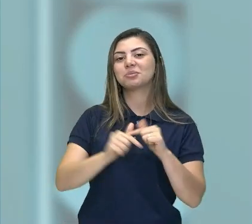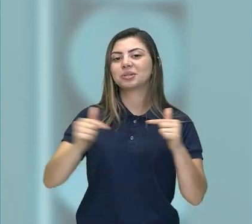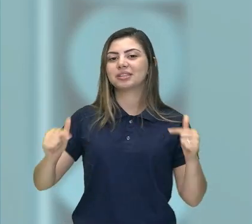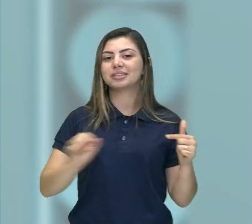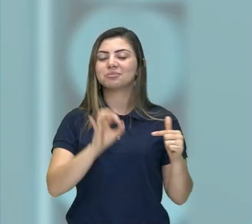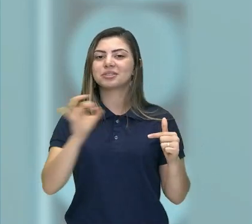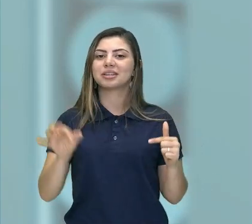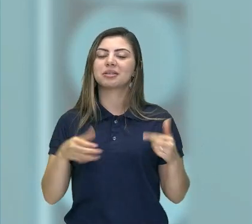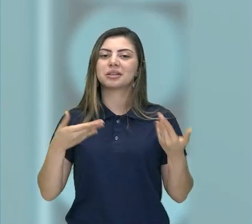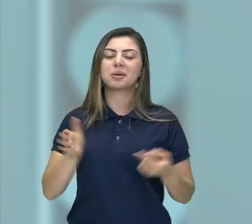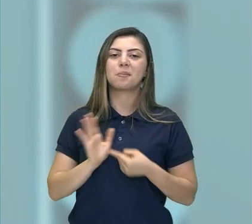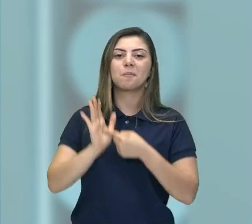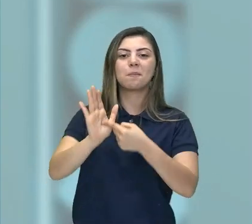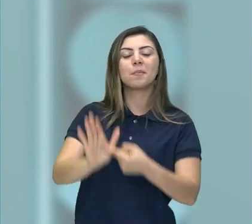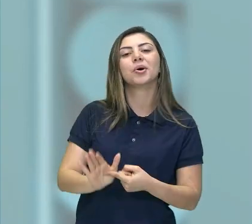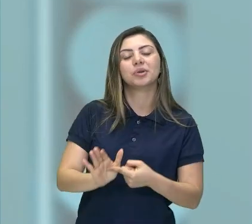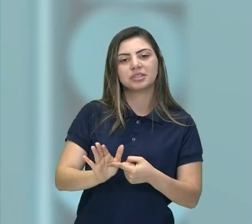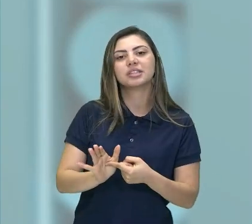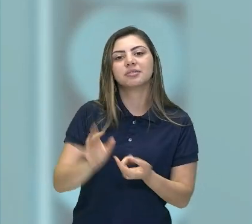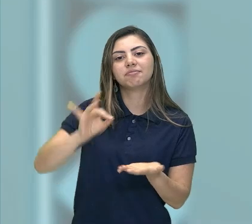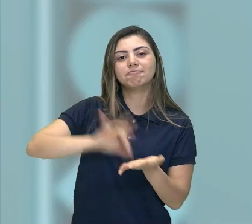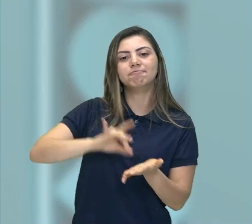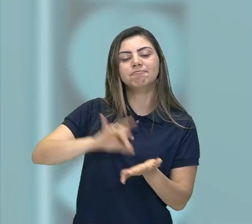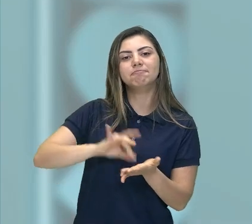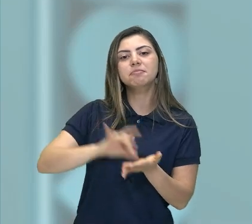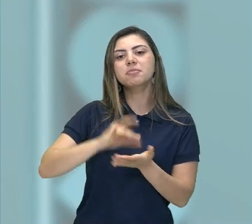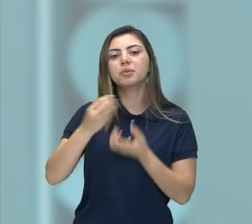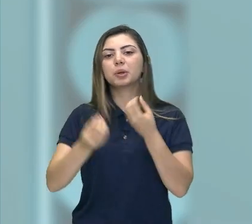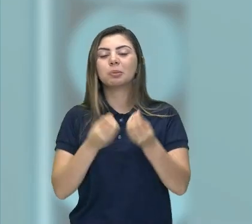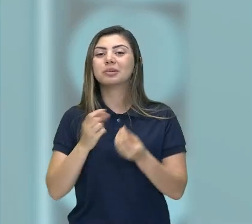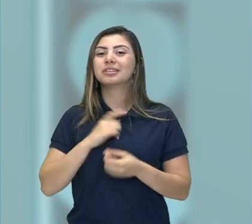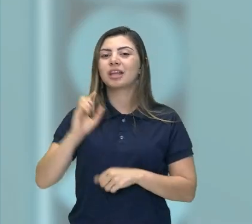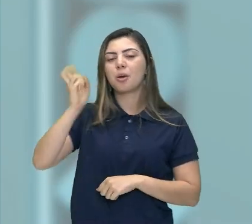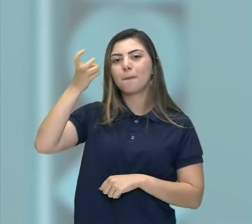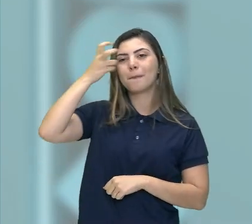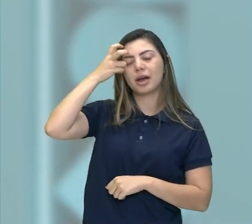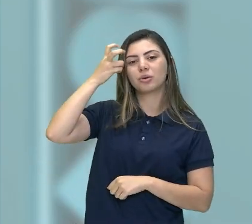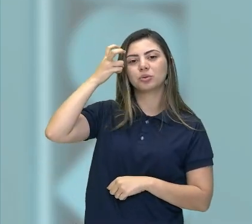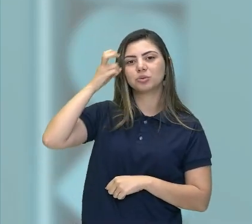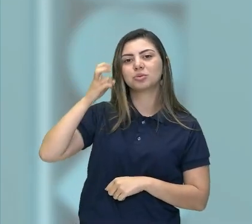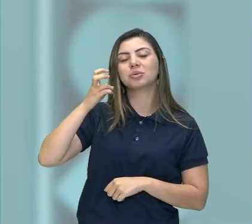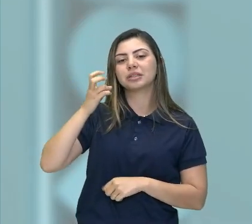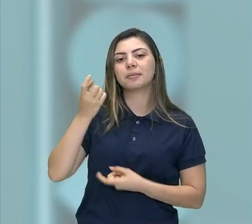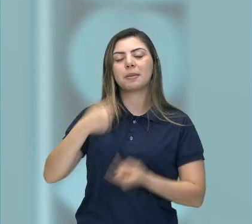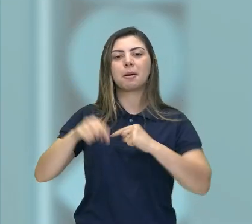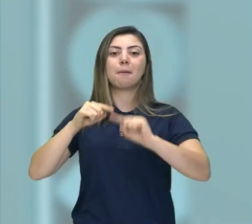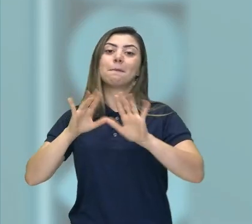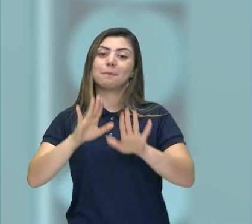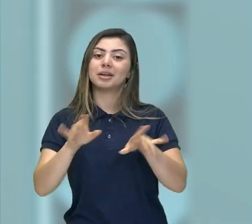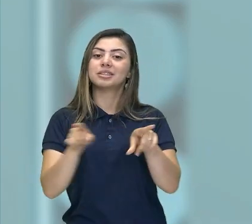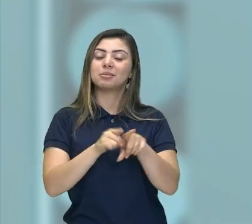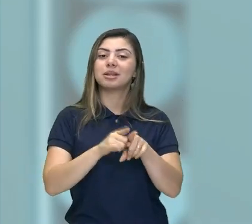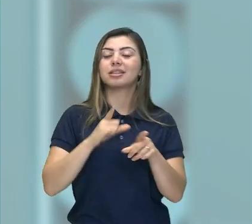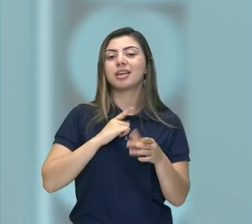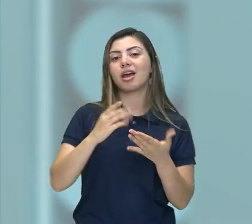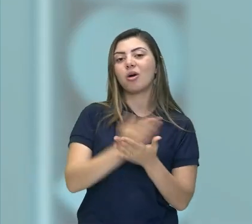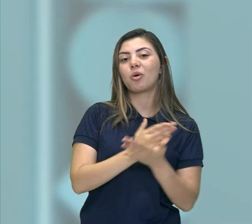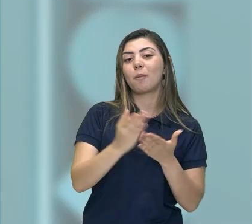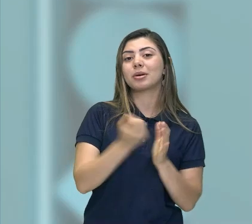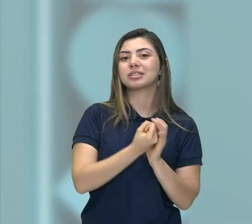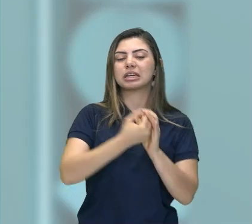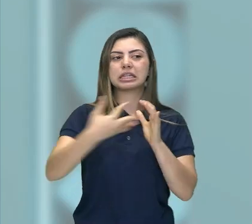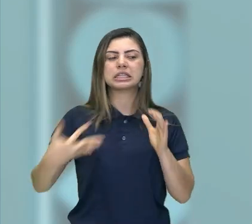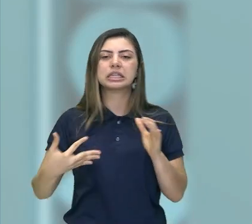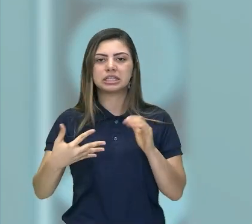sim a sua faceta de uma cultura mais elevada, mas também aparece esse aspecto mais